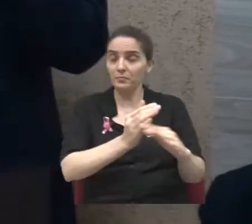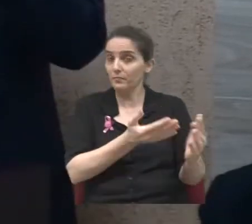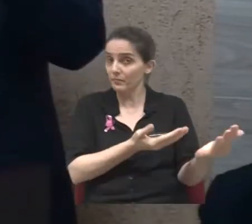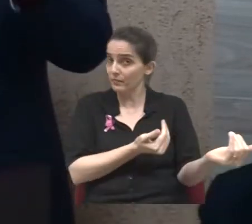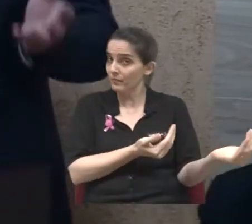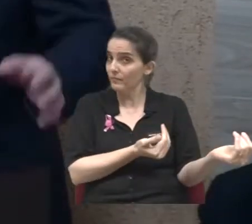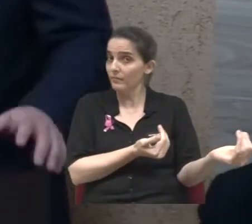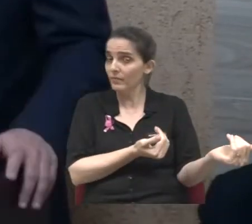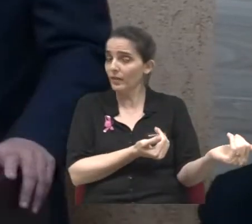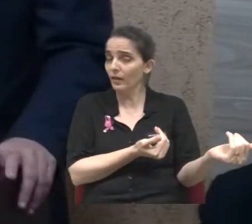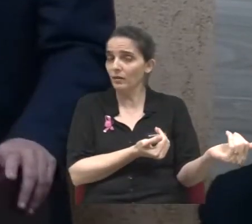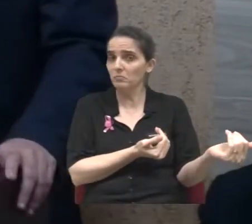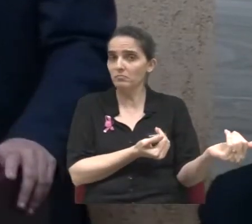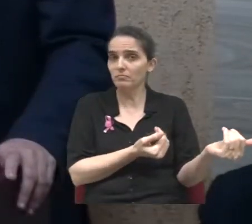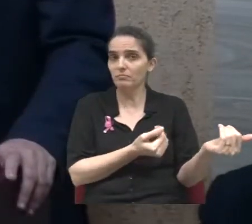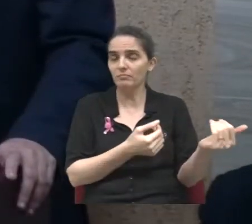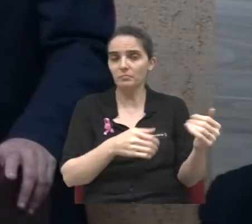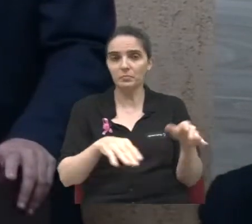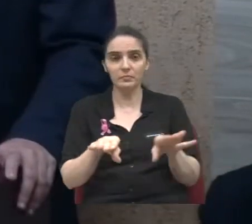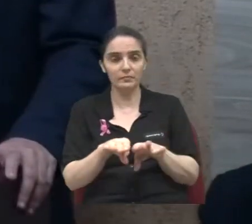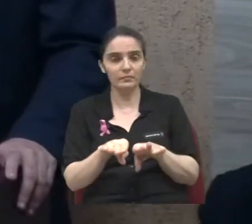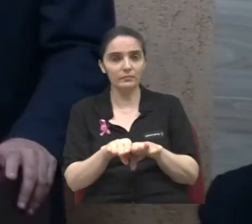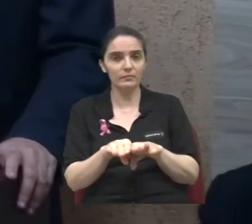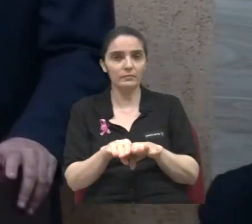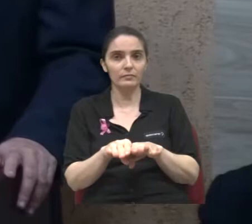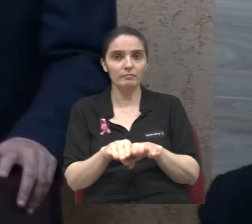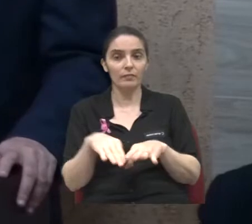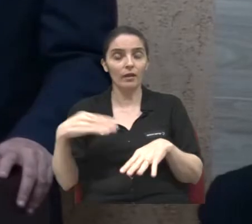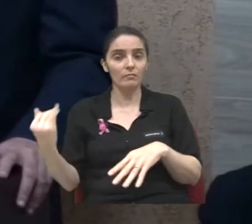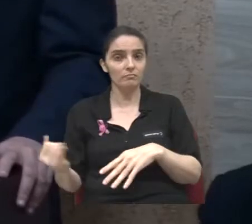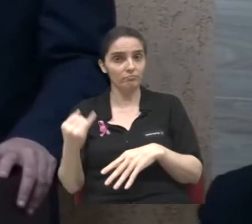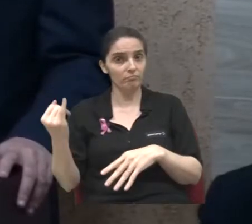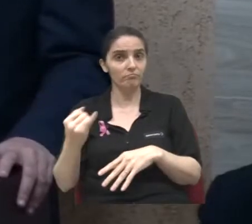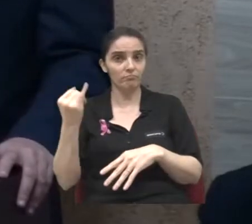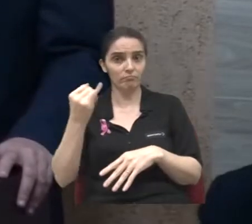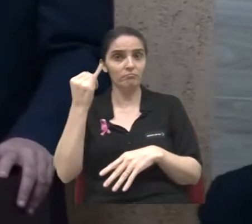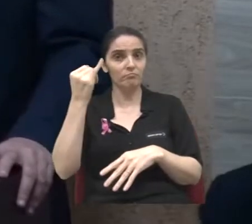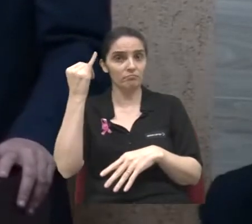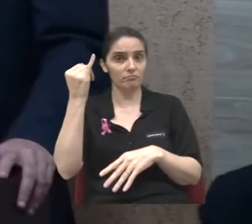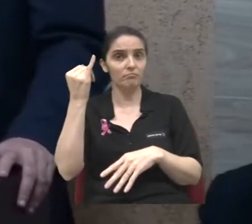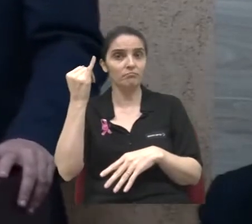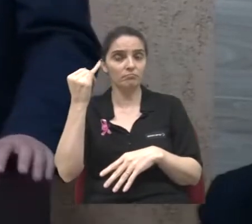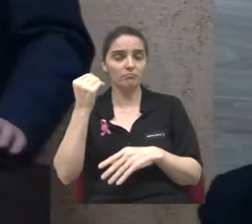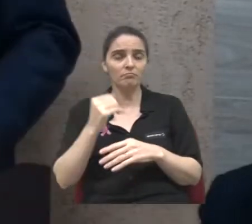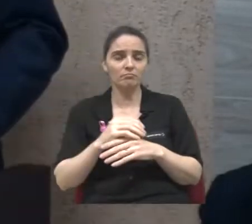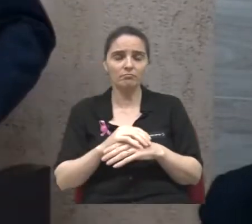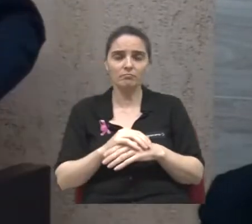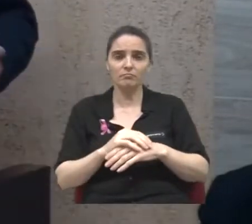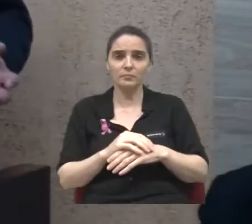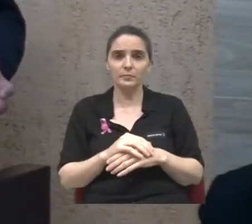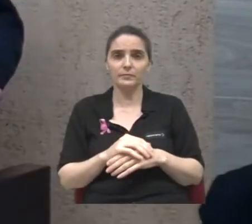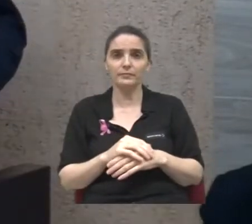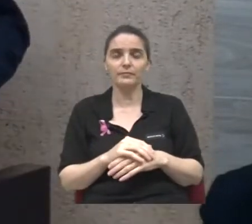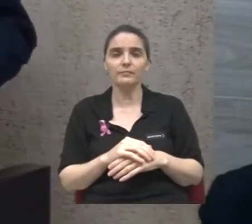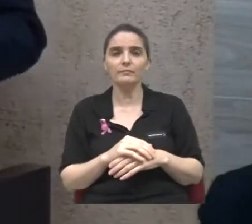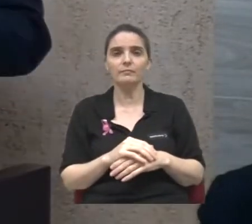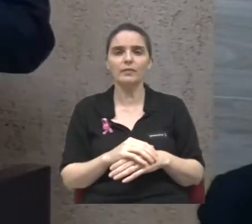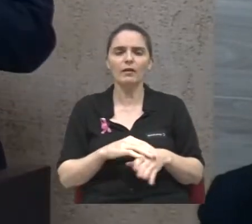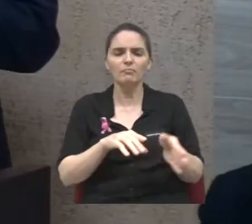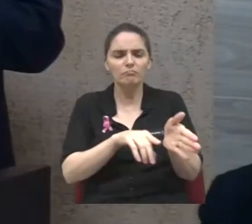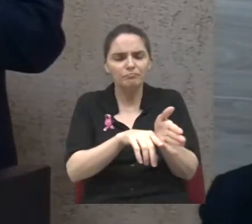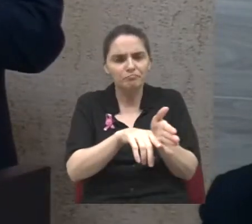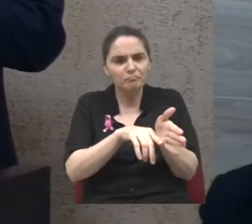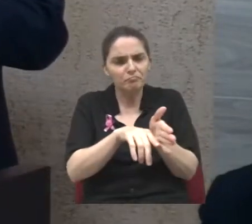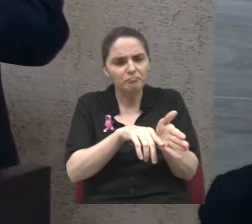e pelo vislumbramento da importância de se aplicar todo o conhecimento em termos de pesquisa, de valorização